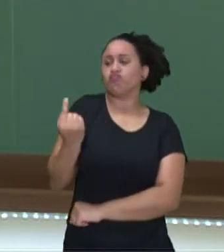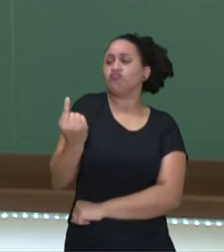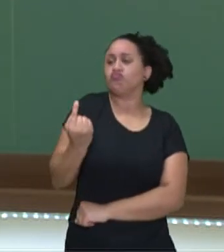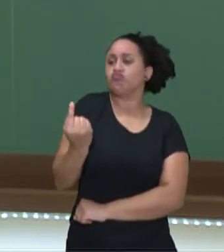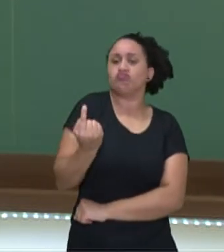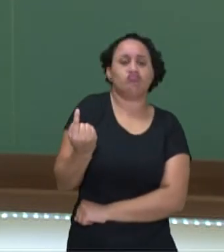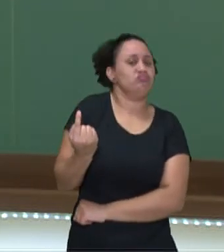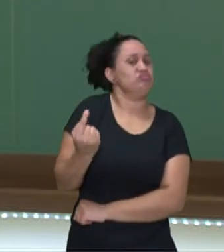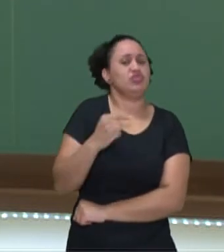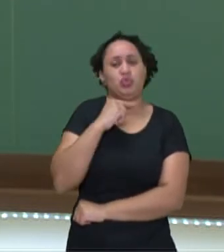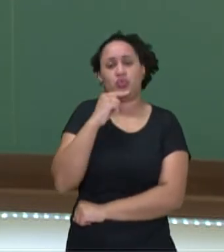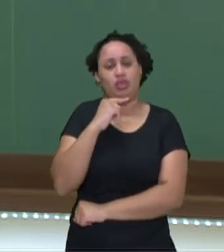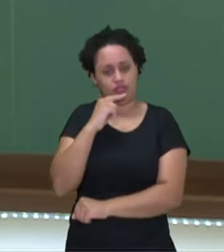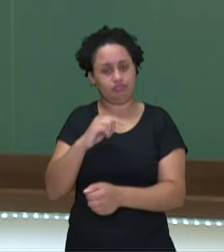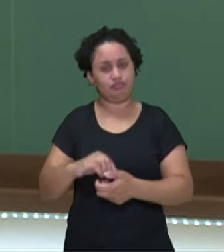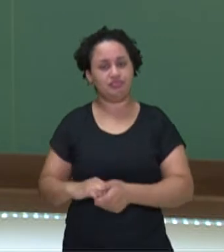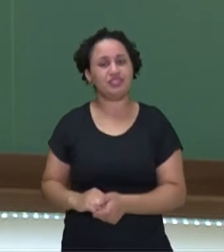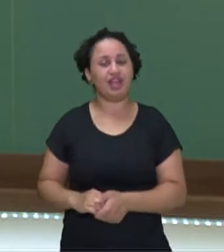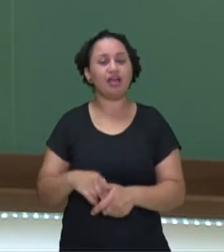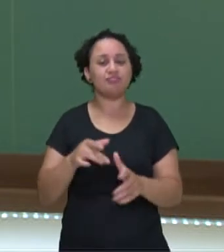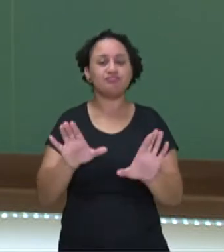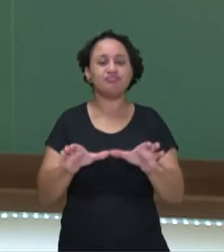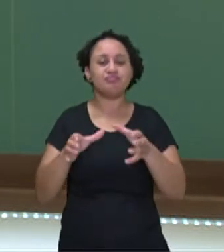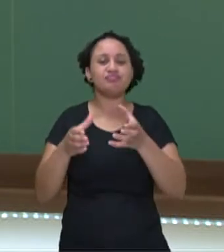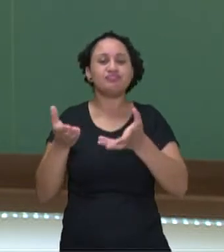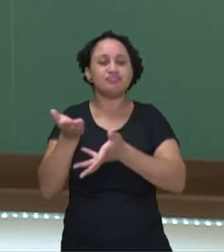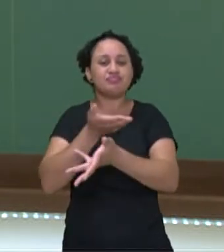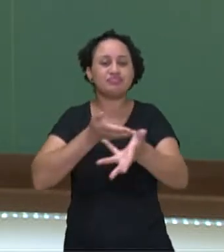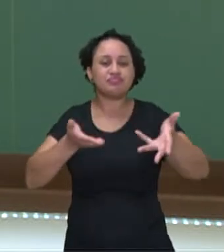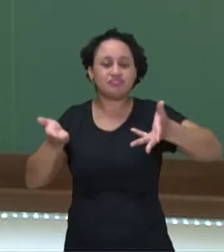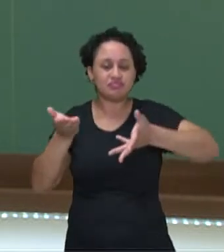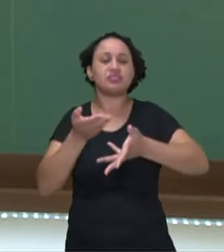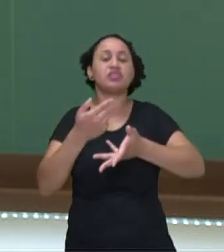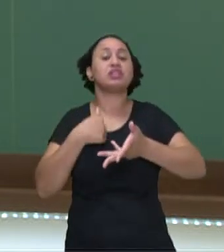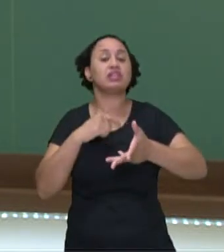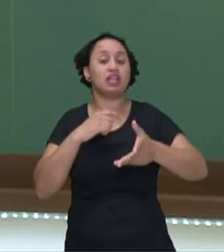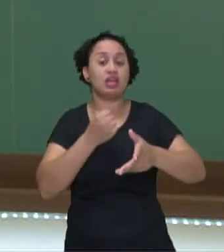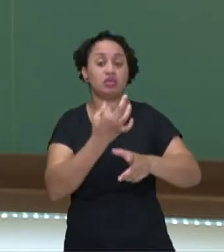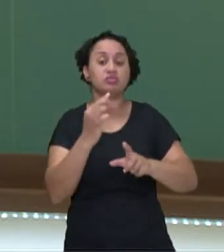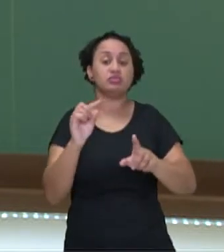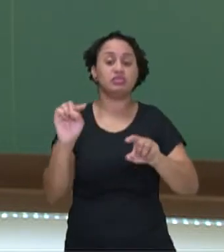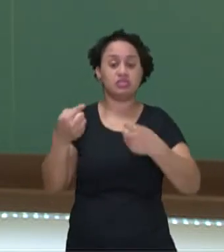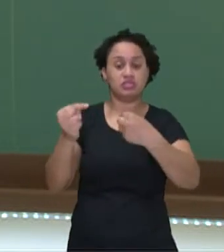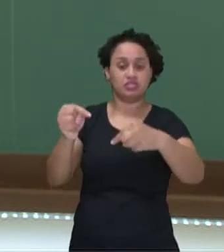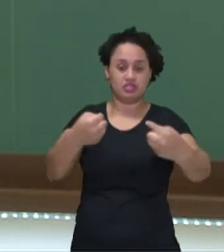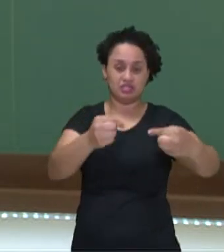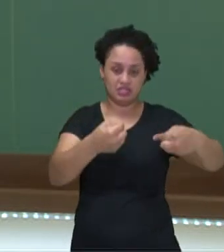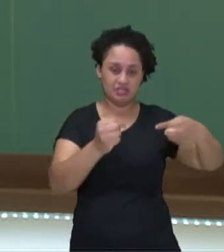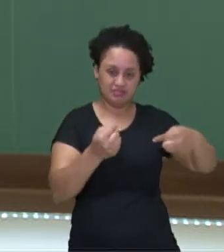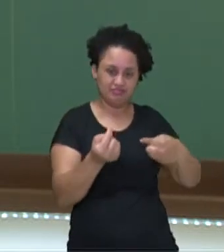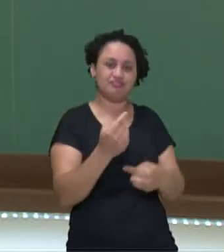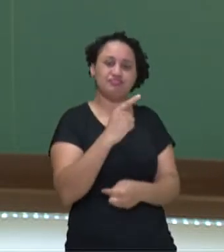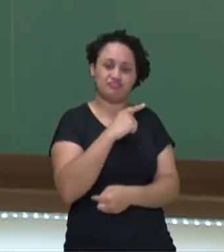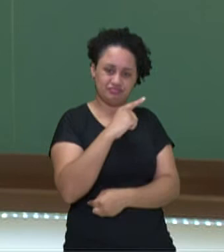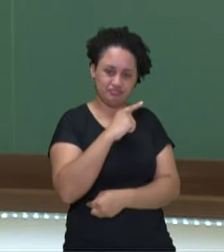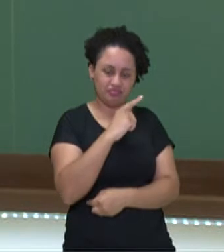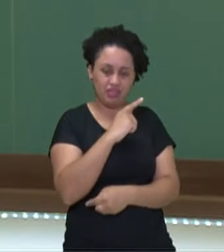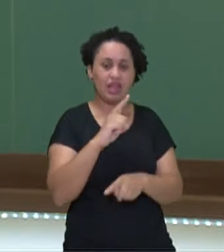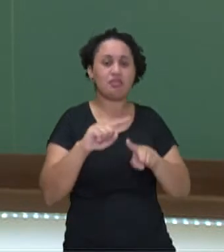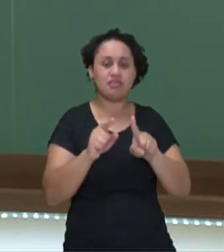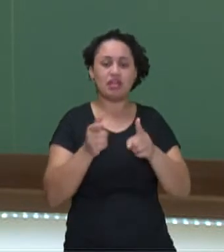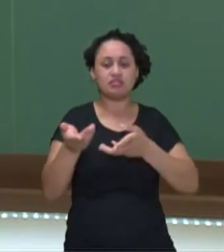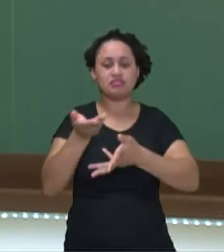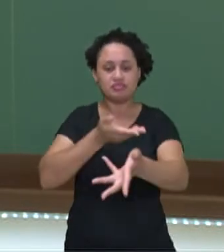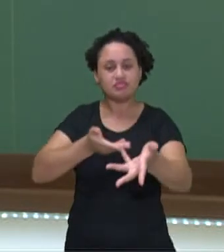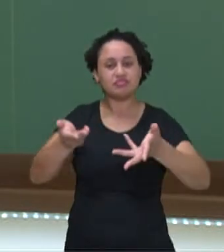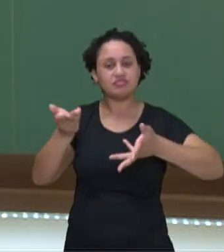isoladamente. Por mais que no mundo compartilhado a gente enfrente certos conflitos, certos desafios, a